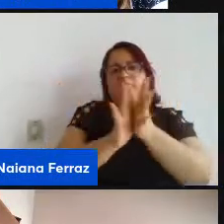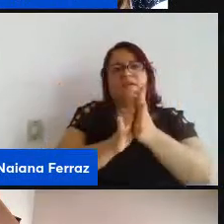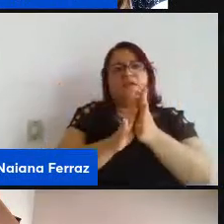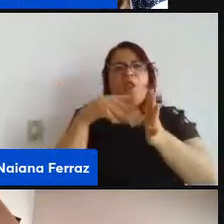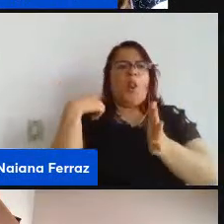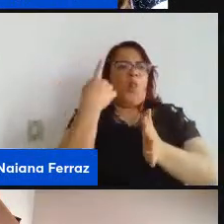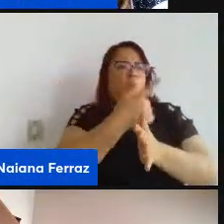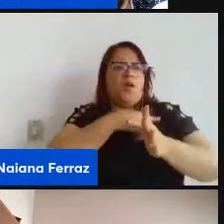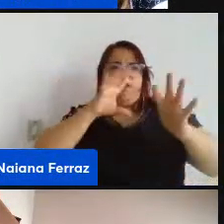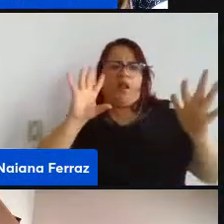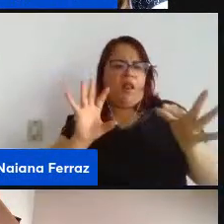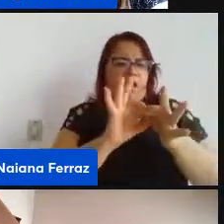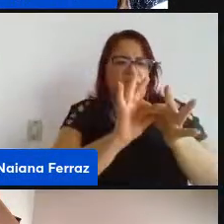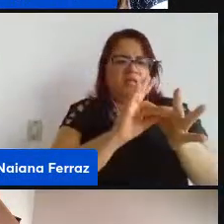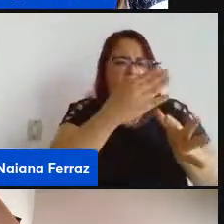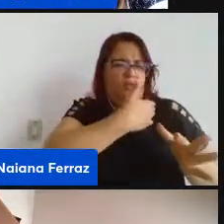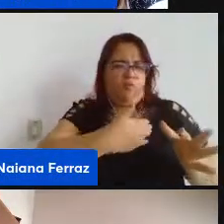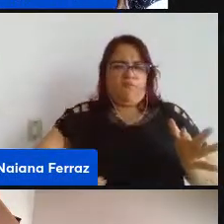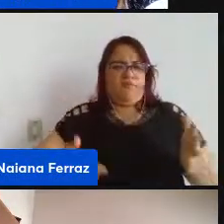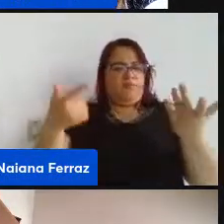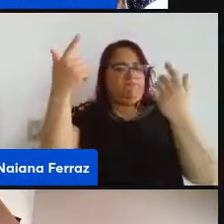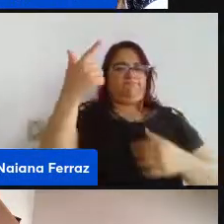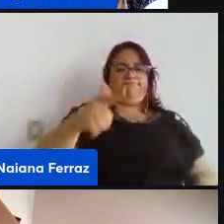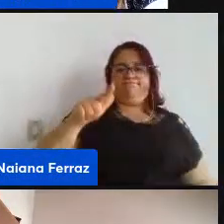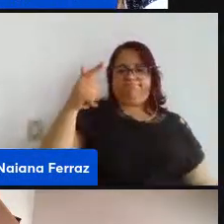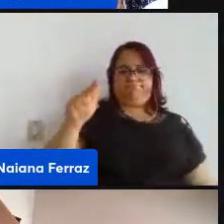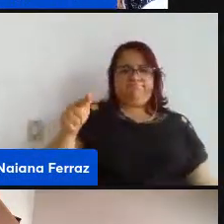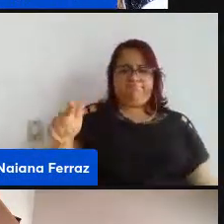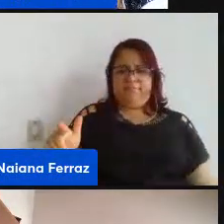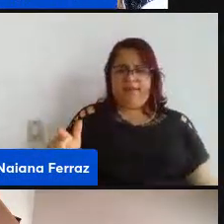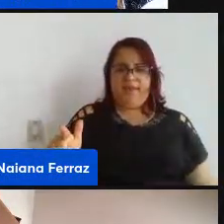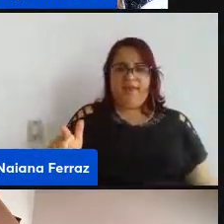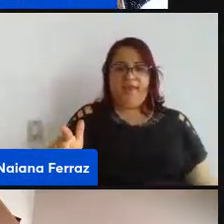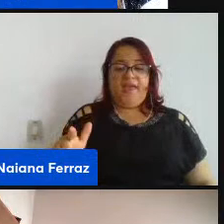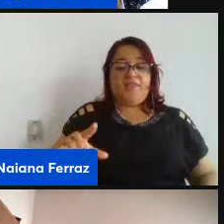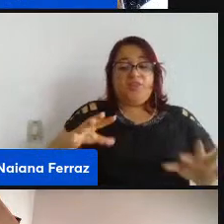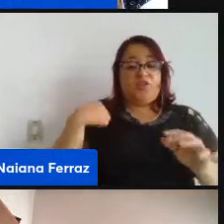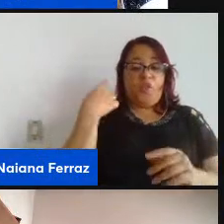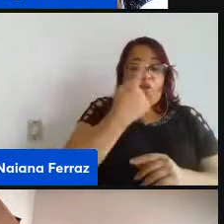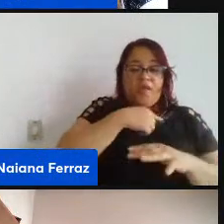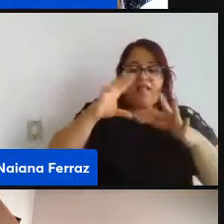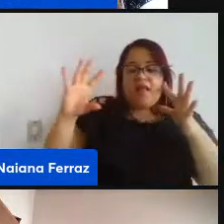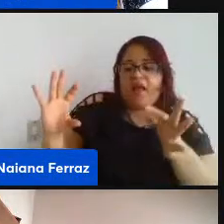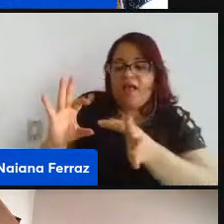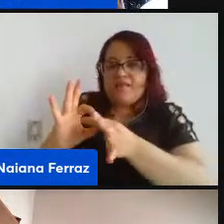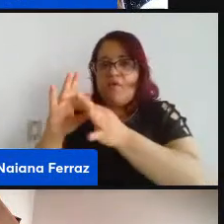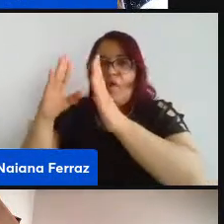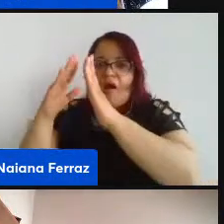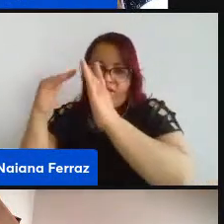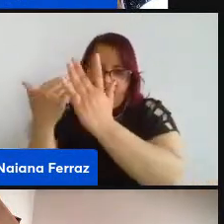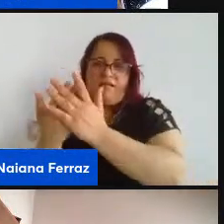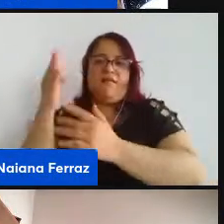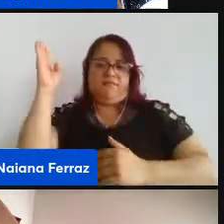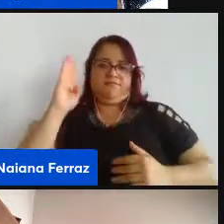governo, nenhuma. Nós temos ligação com as escolas brasileiras.